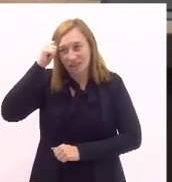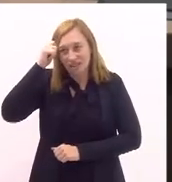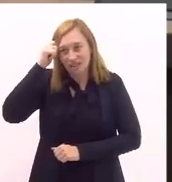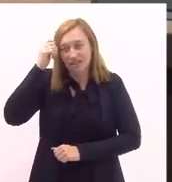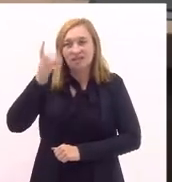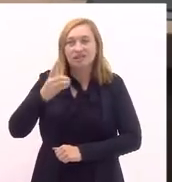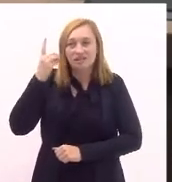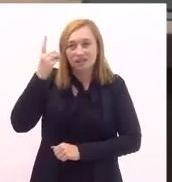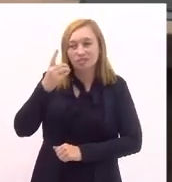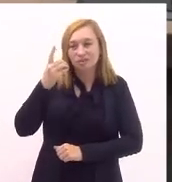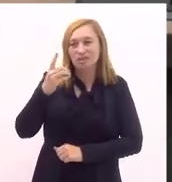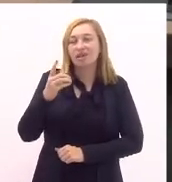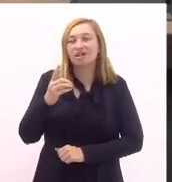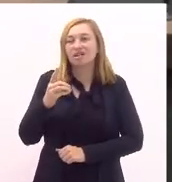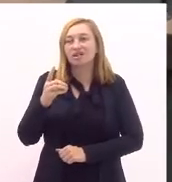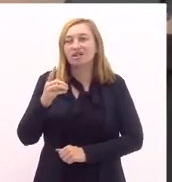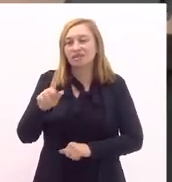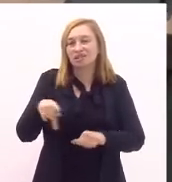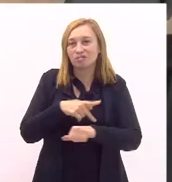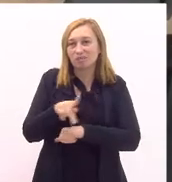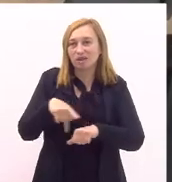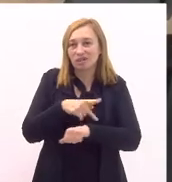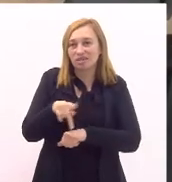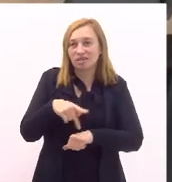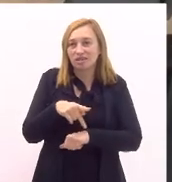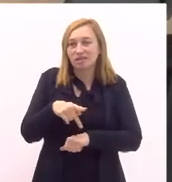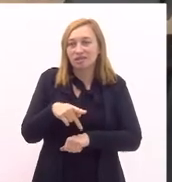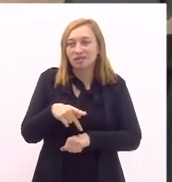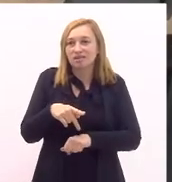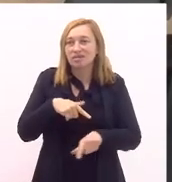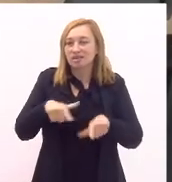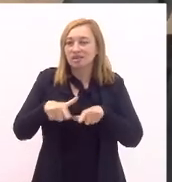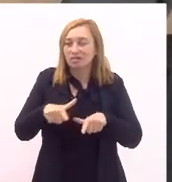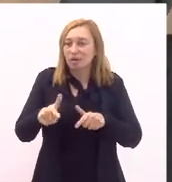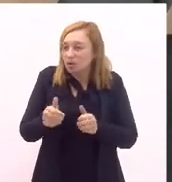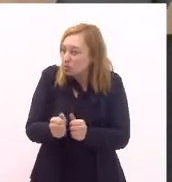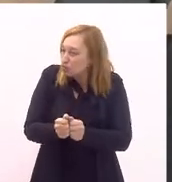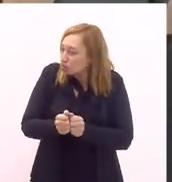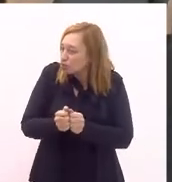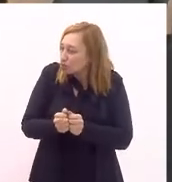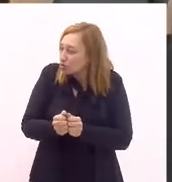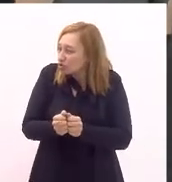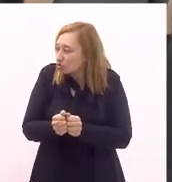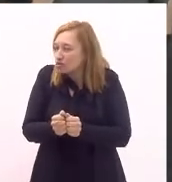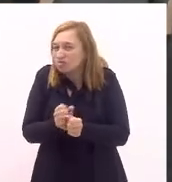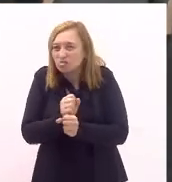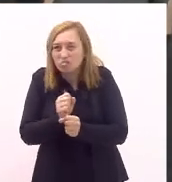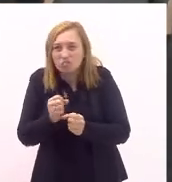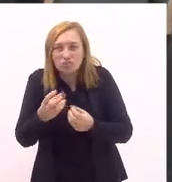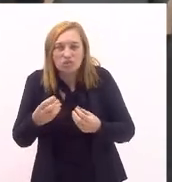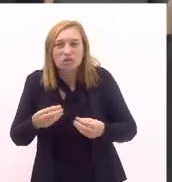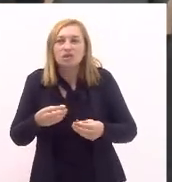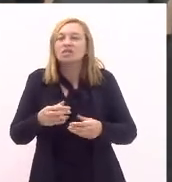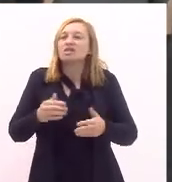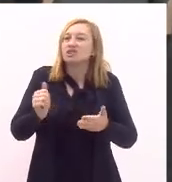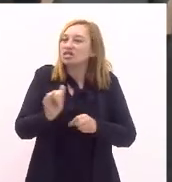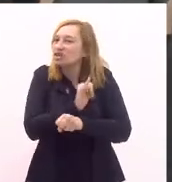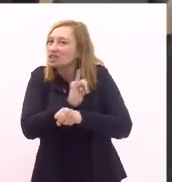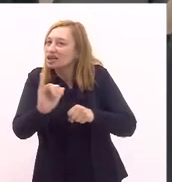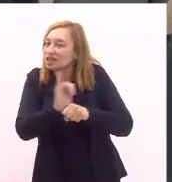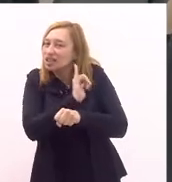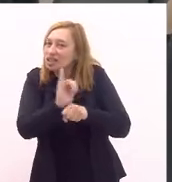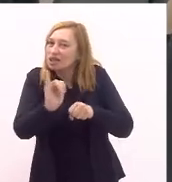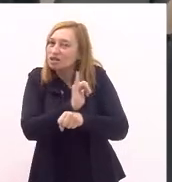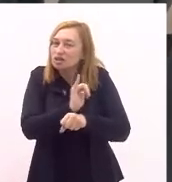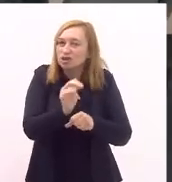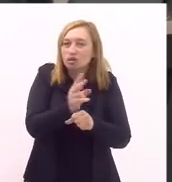Deputado à constituinte desse país a gente trabalhou muito pelos corredores traçando estratégias